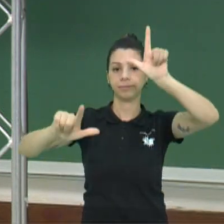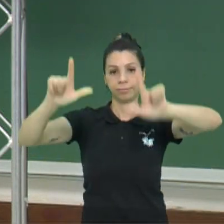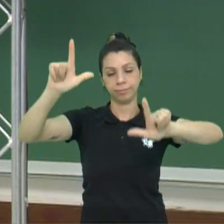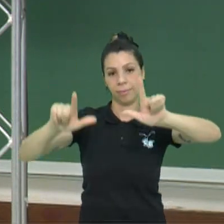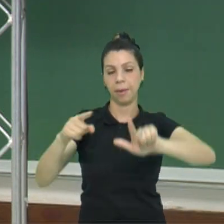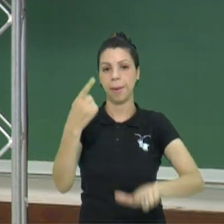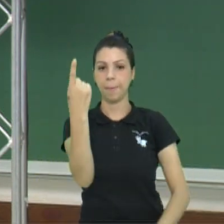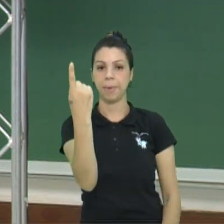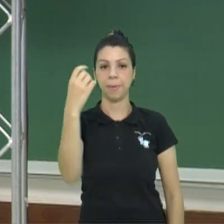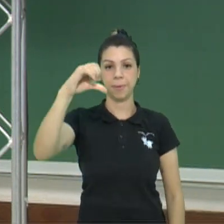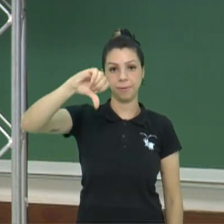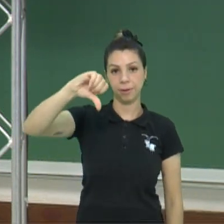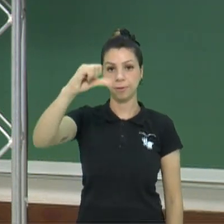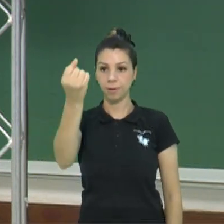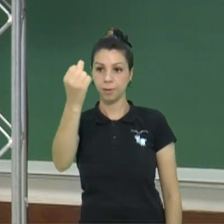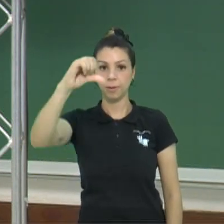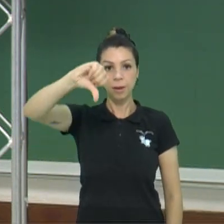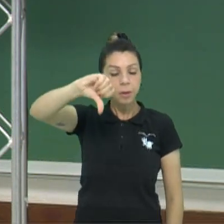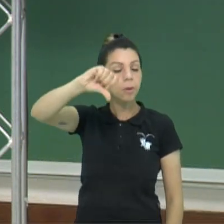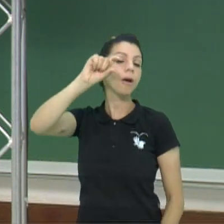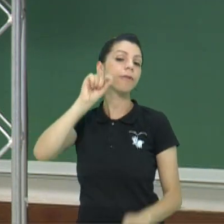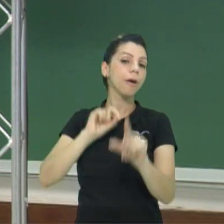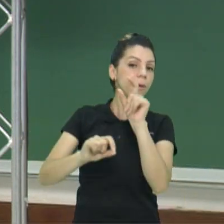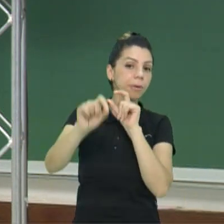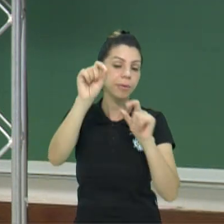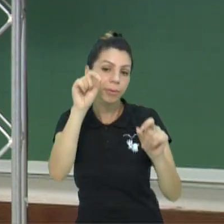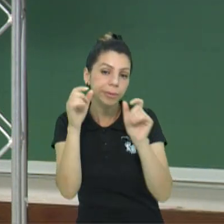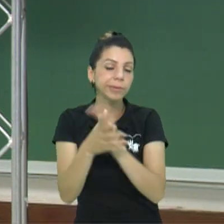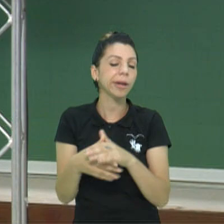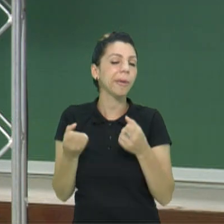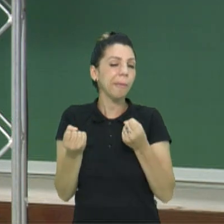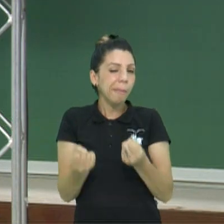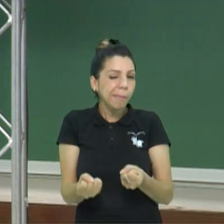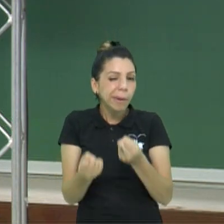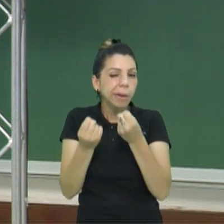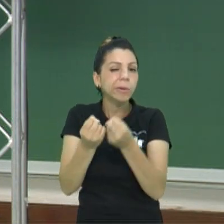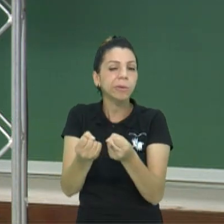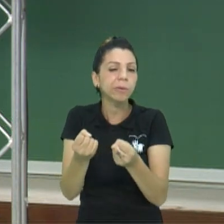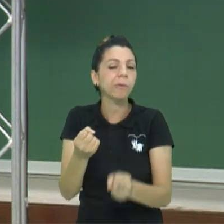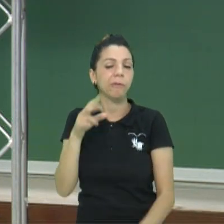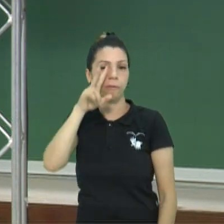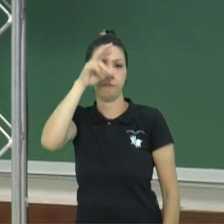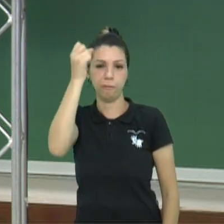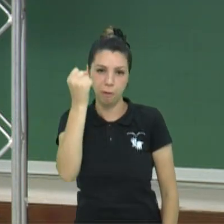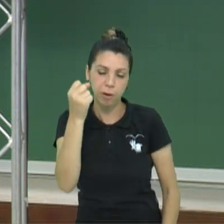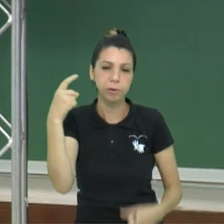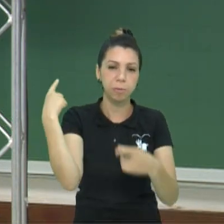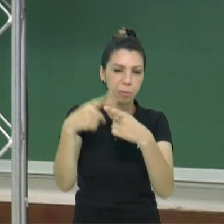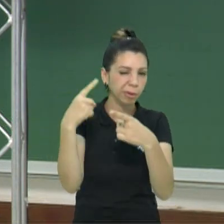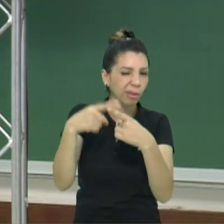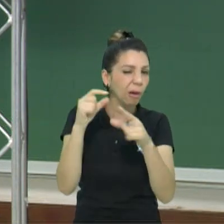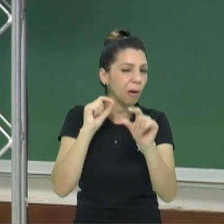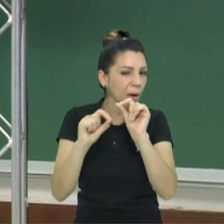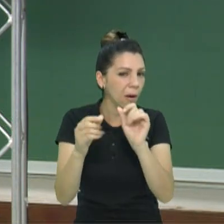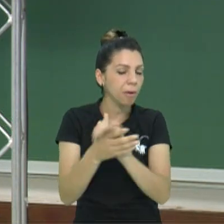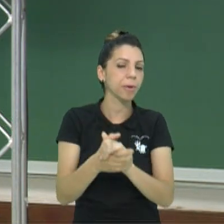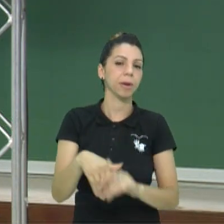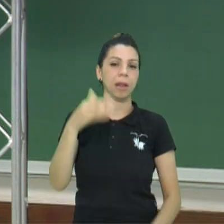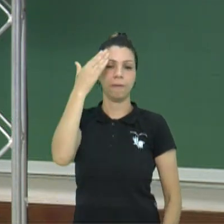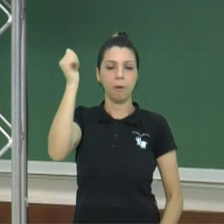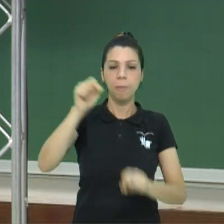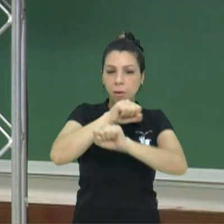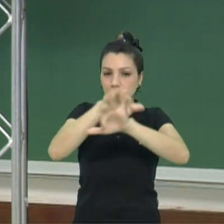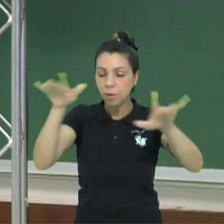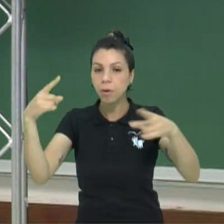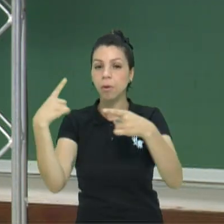em 1989, ela passou a ter um peso muito grande, que até então não tinha, porque a eleição anterior